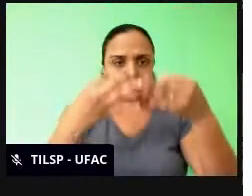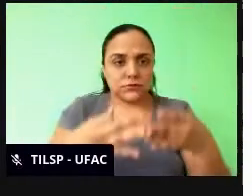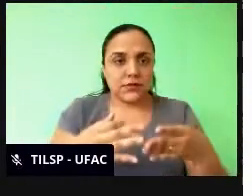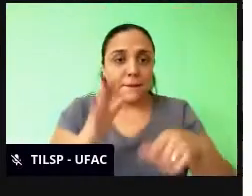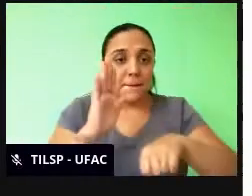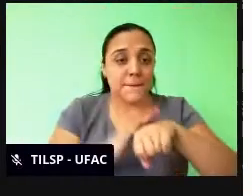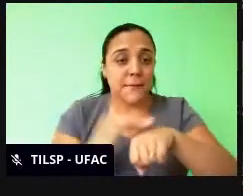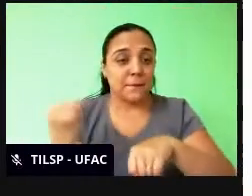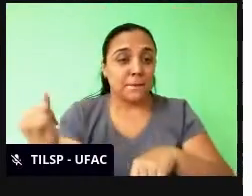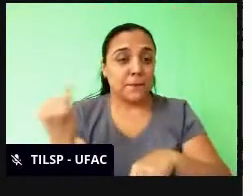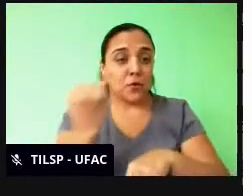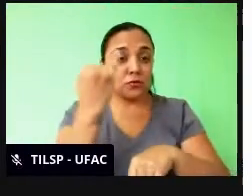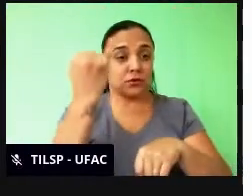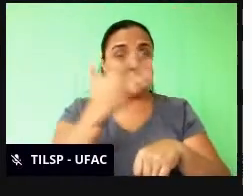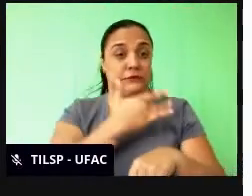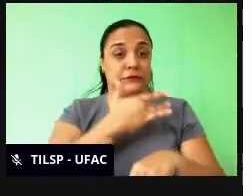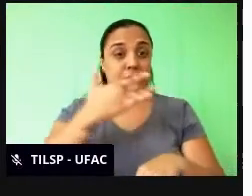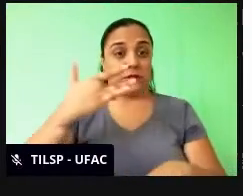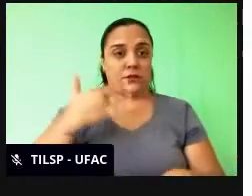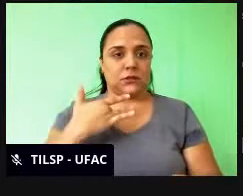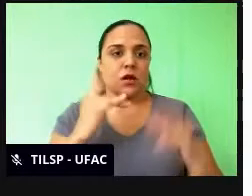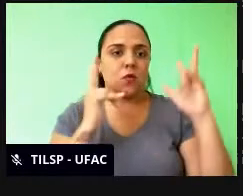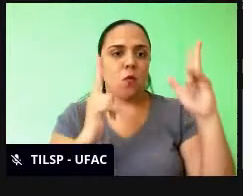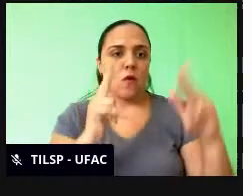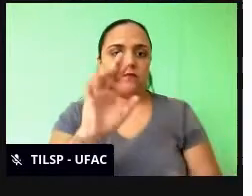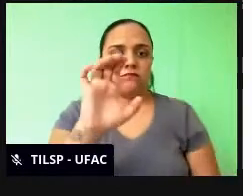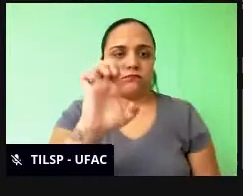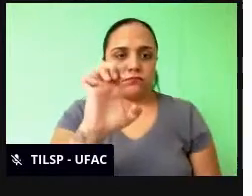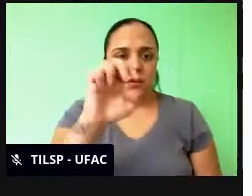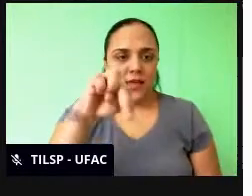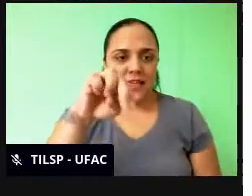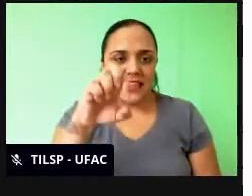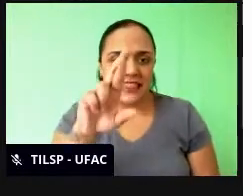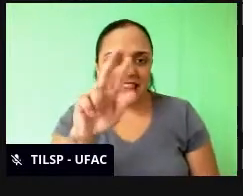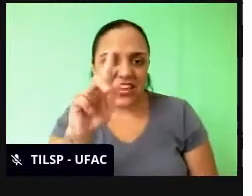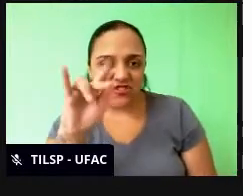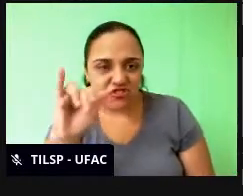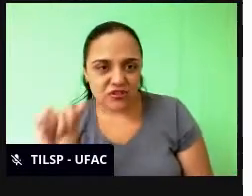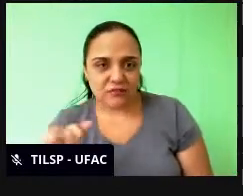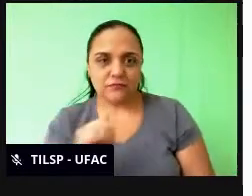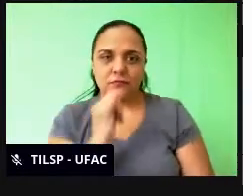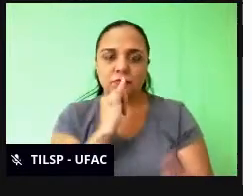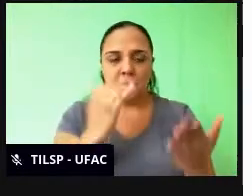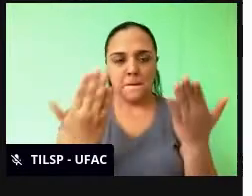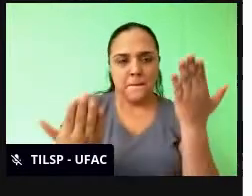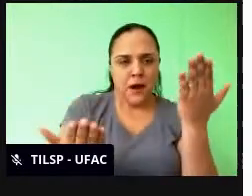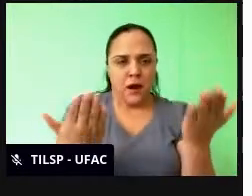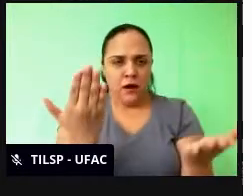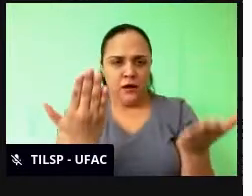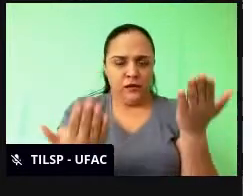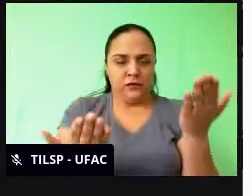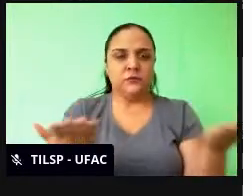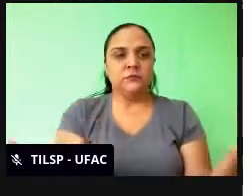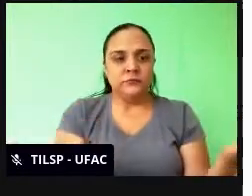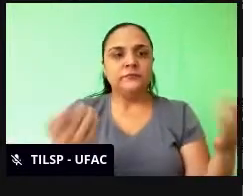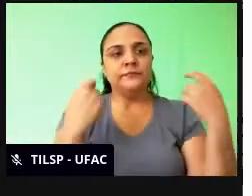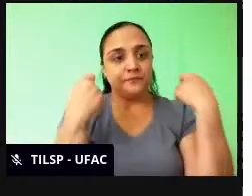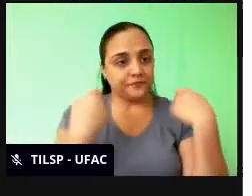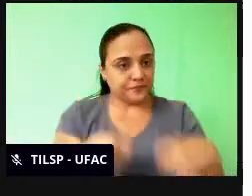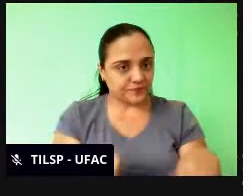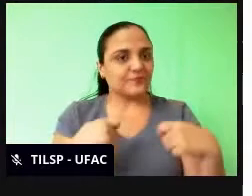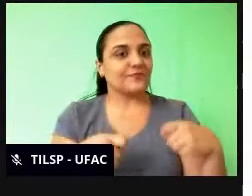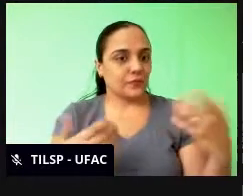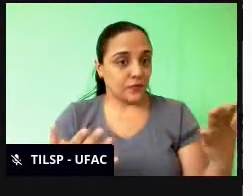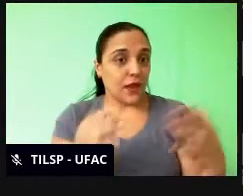energia. Então, vejam que, no âmbito esportivo, o balanço energético negativo ele é comum